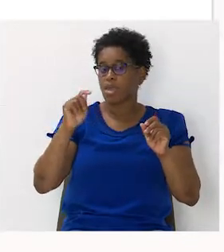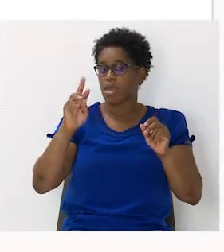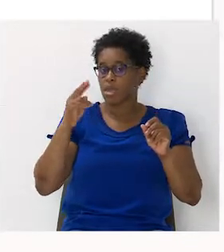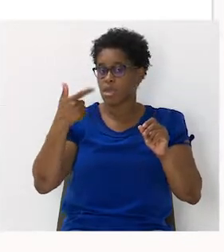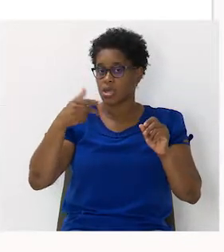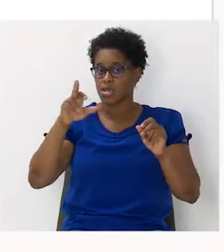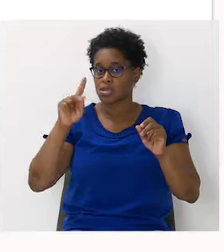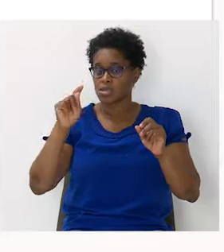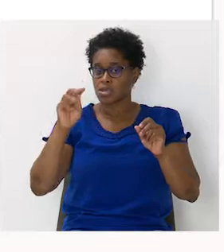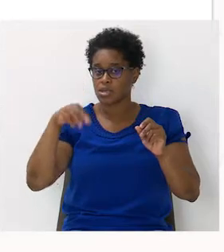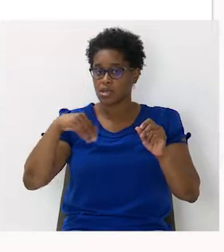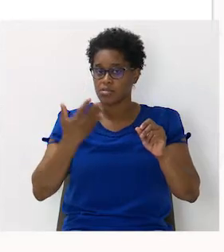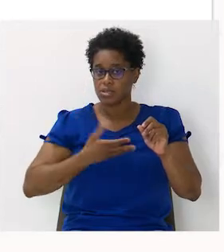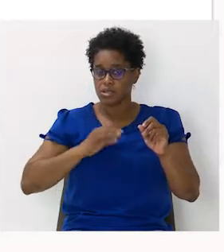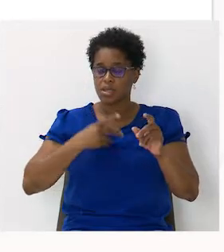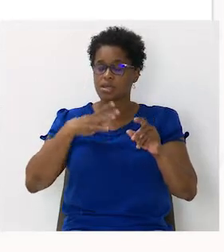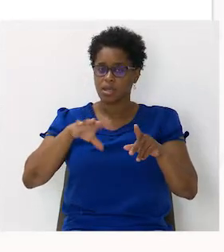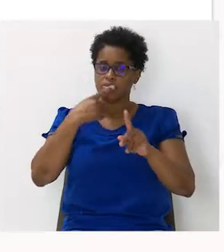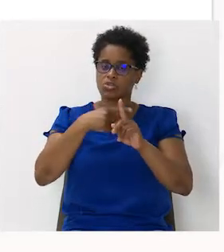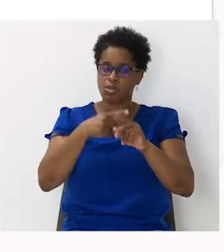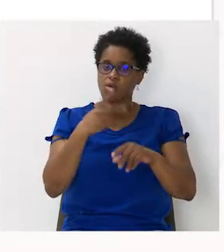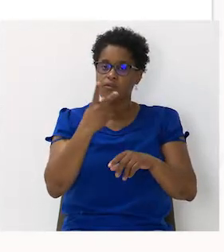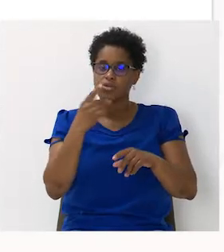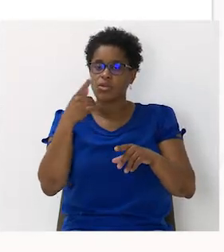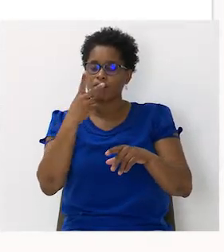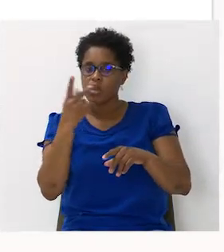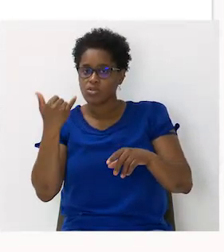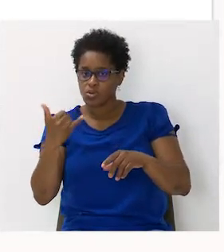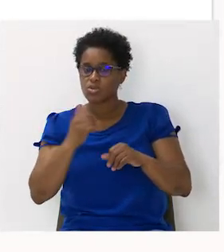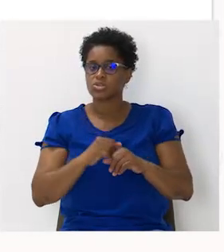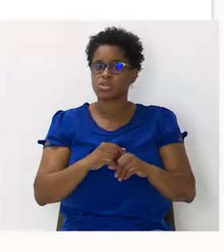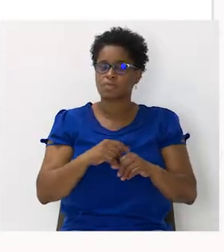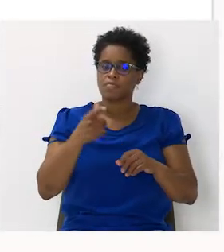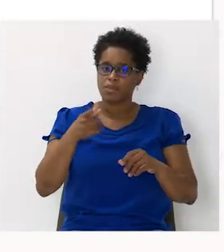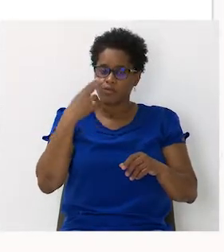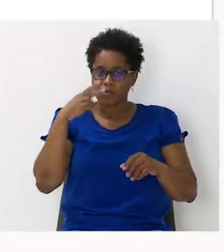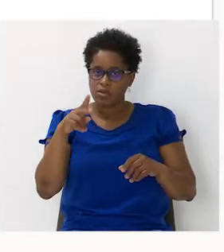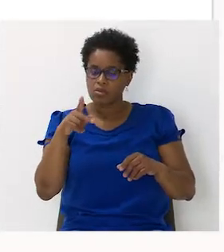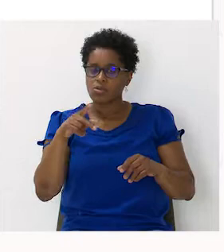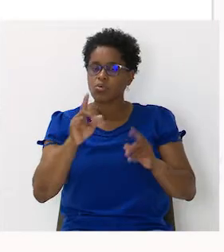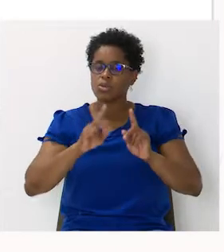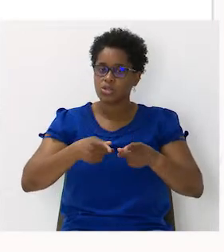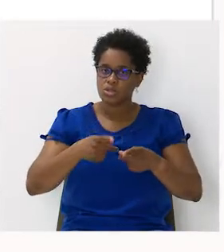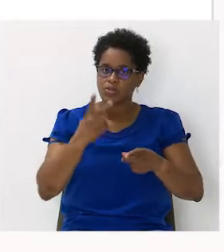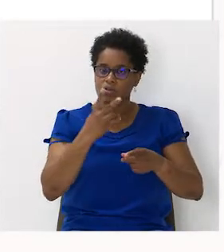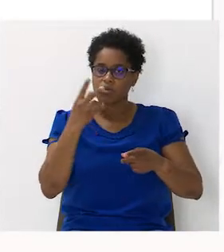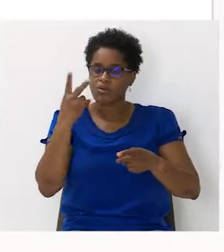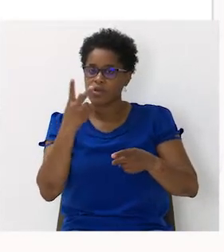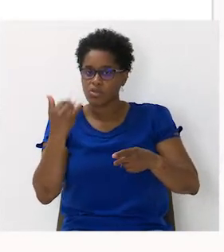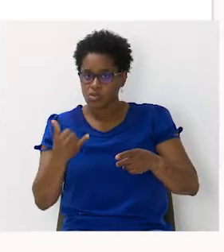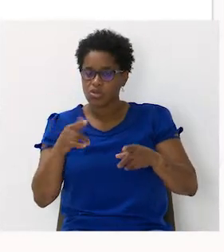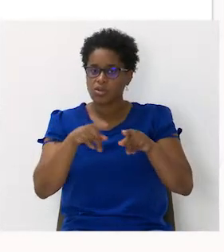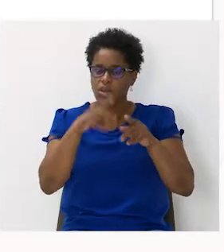V2. Então, pegamos o vetor V2, a origem de vetor V2 fica na extremidade